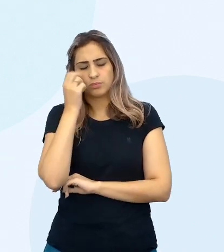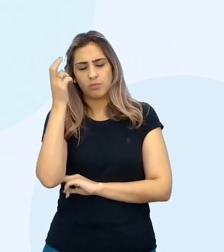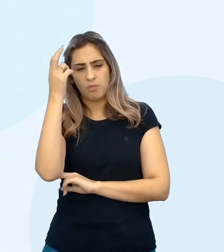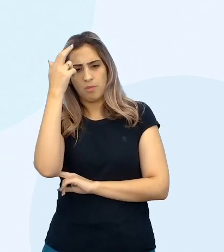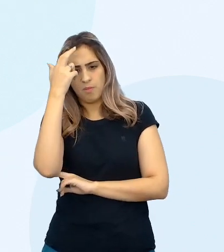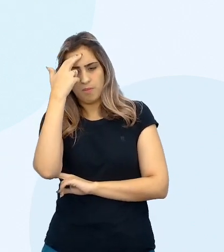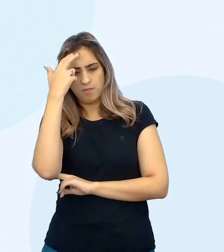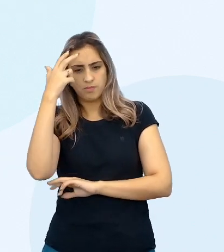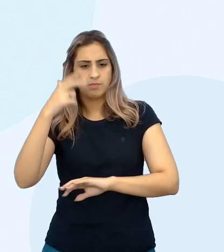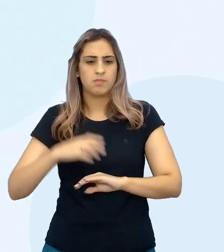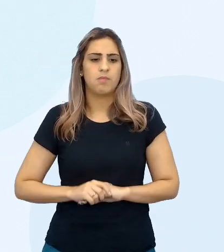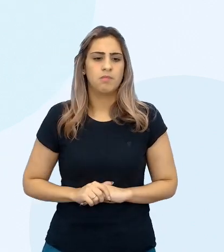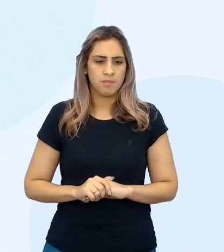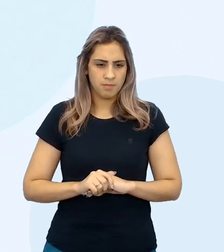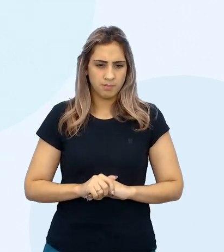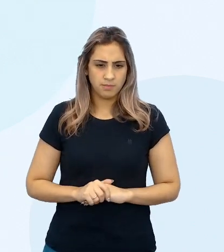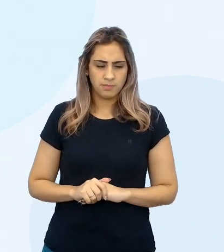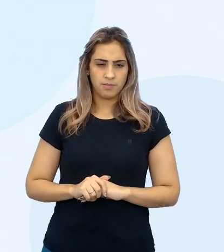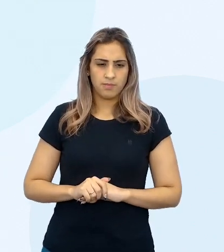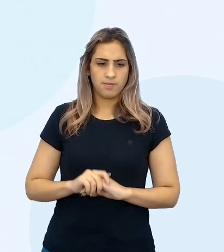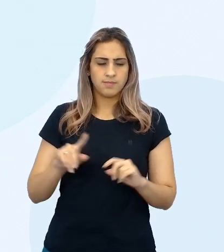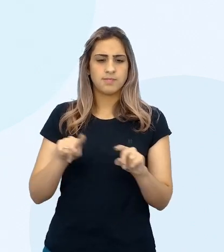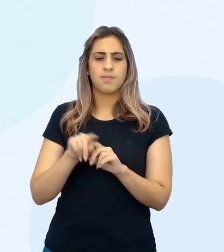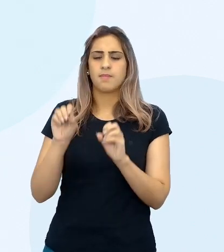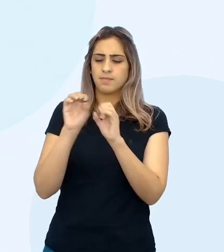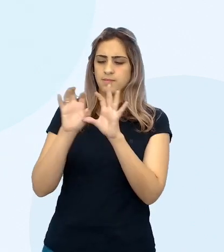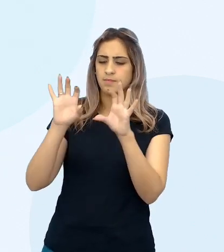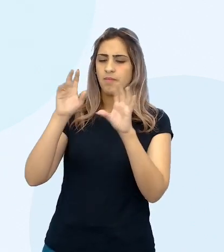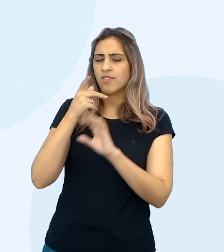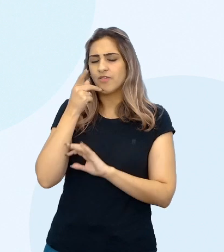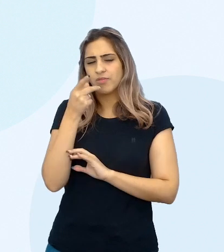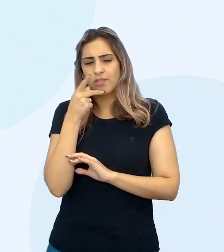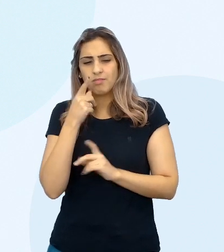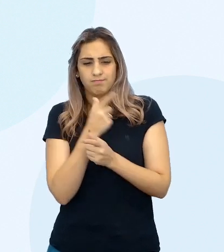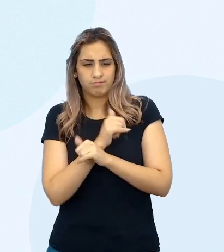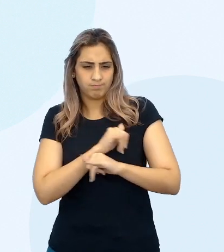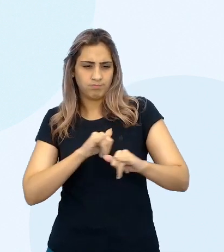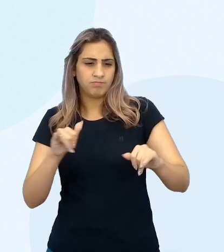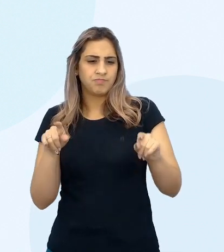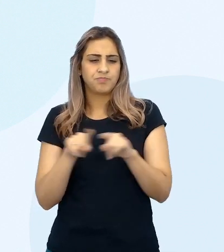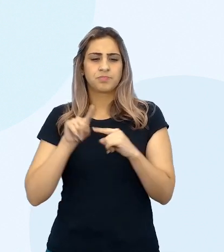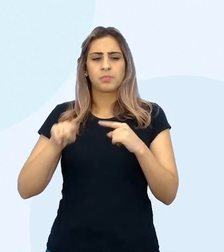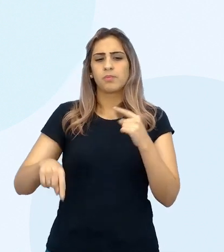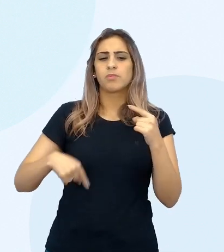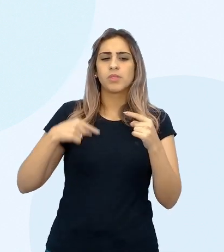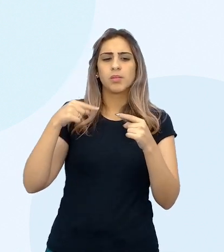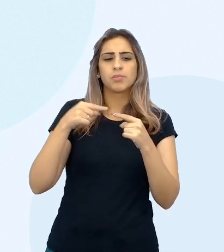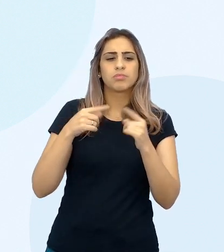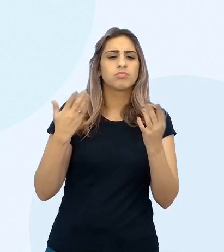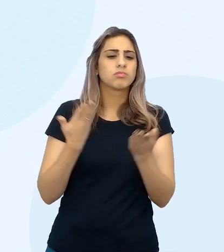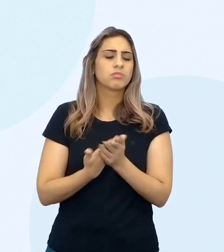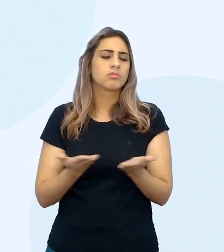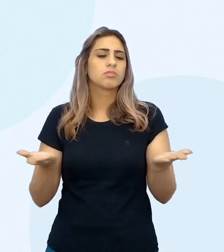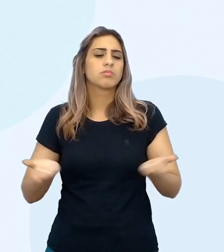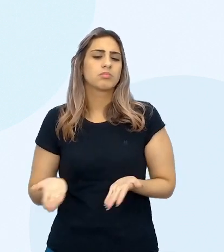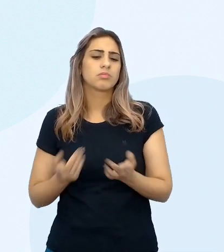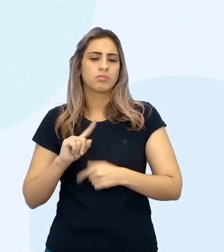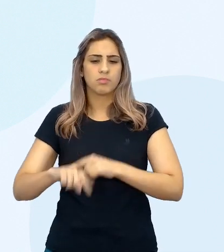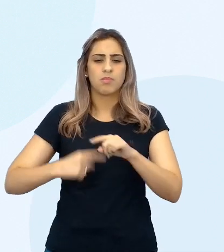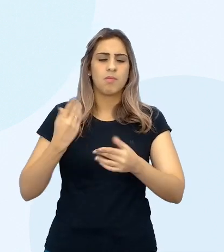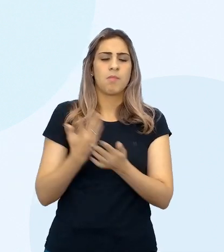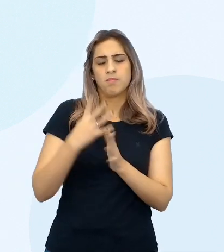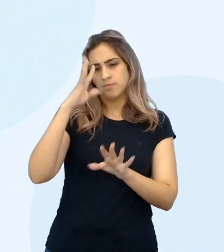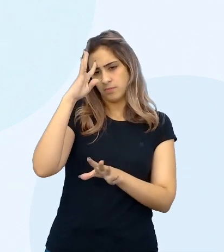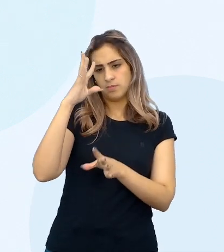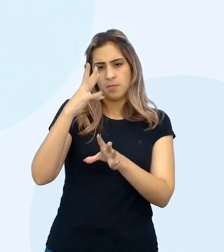e intervenção sociocultural, que é o balãozinho da fala, de divulgar. Okay. E o objetivo da aula de hoje, das próximas aulas, porque